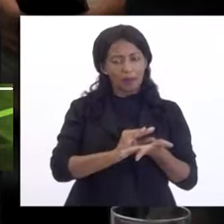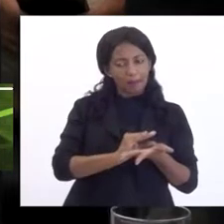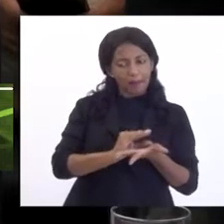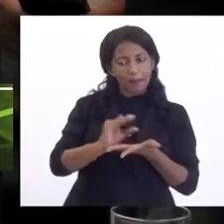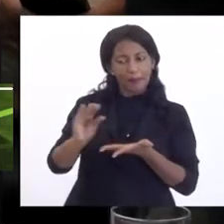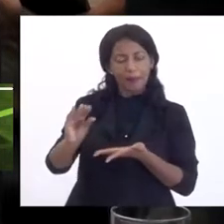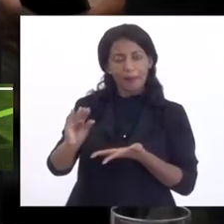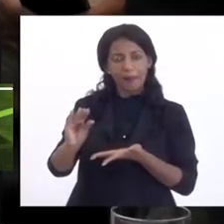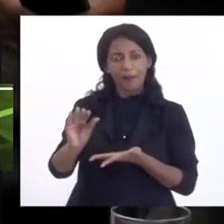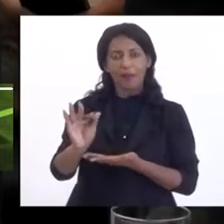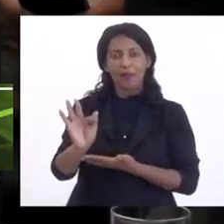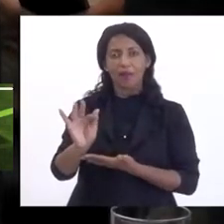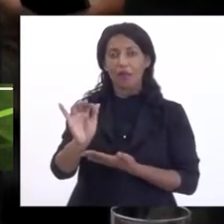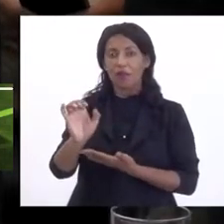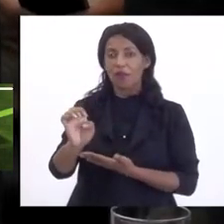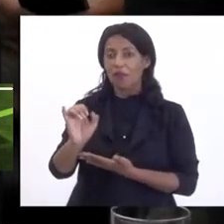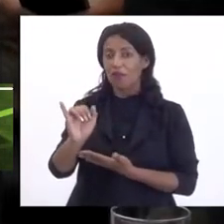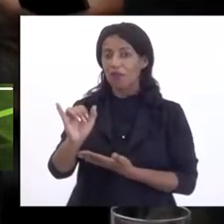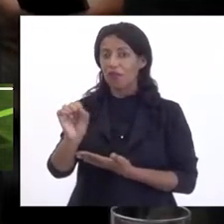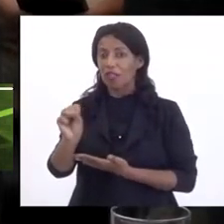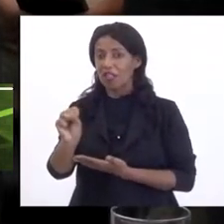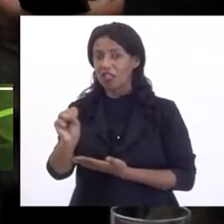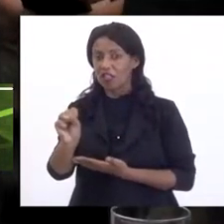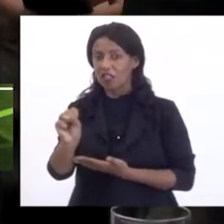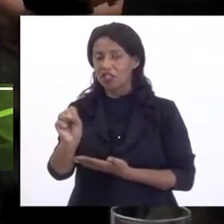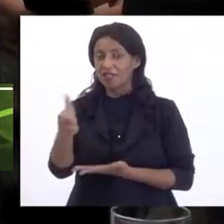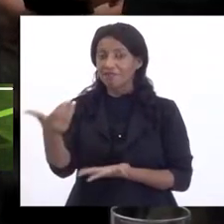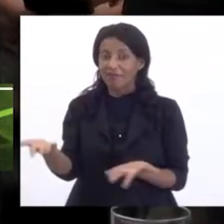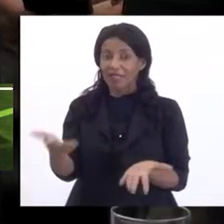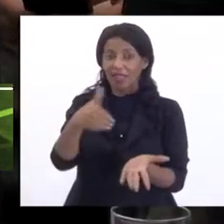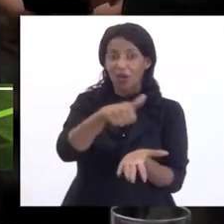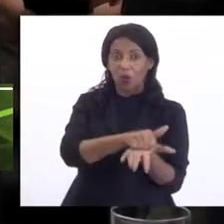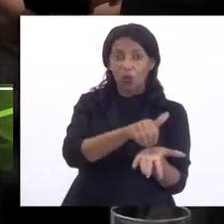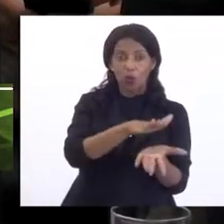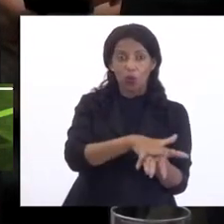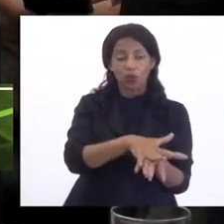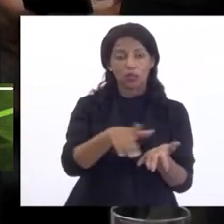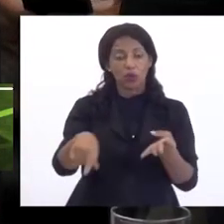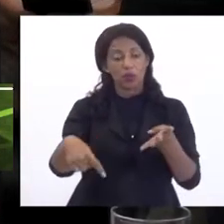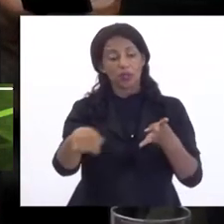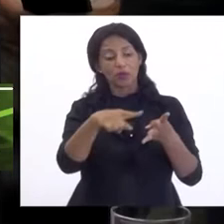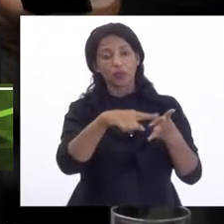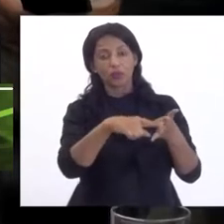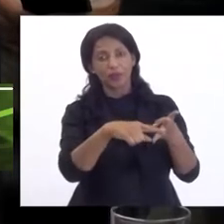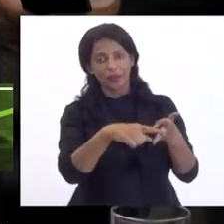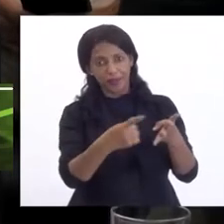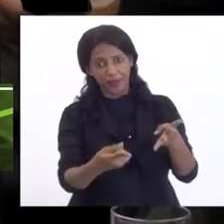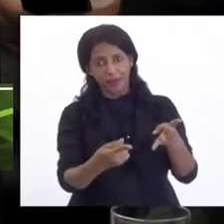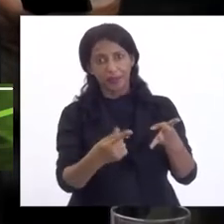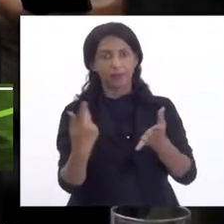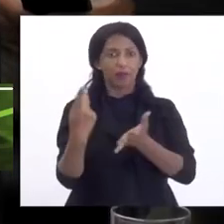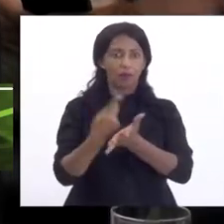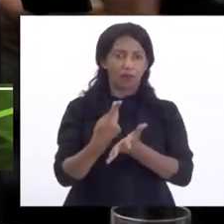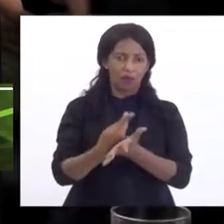destinados ao FEIS, que na realidade é consequência do terceiro item. Então,